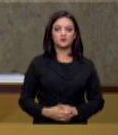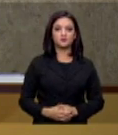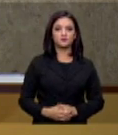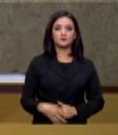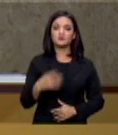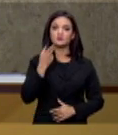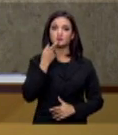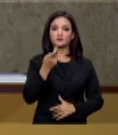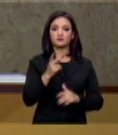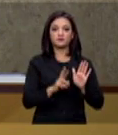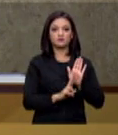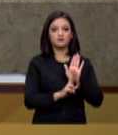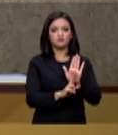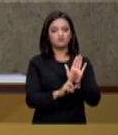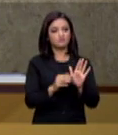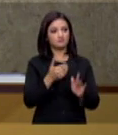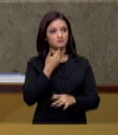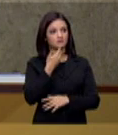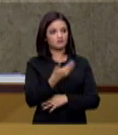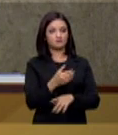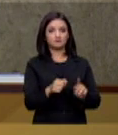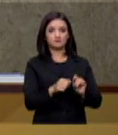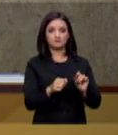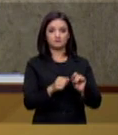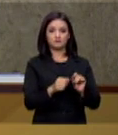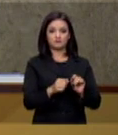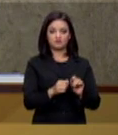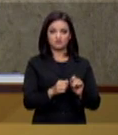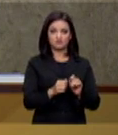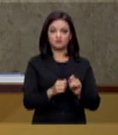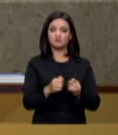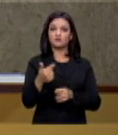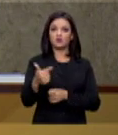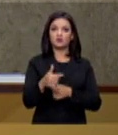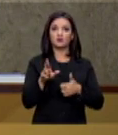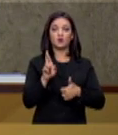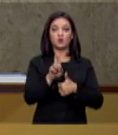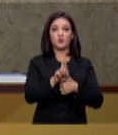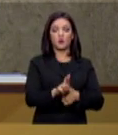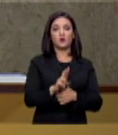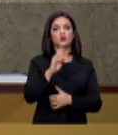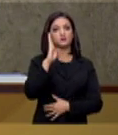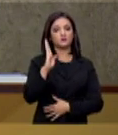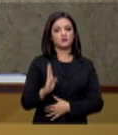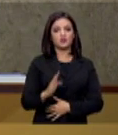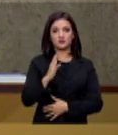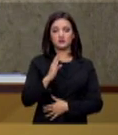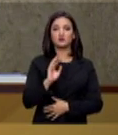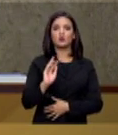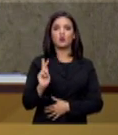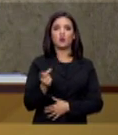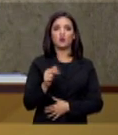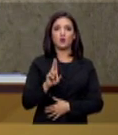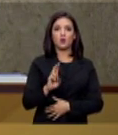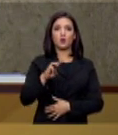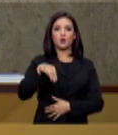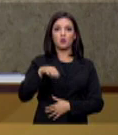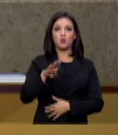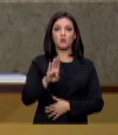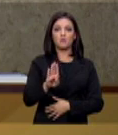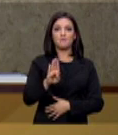Falará pelo requerente o doutor Humberto Jacques Medeiros, vice-procurador-geral da República. Com a